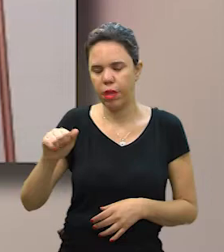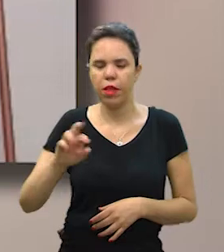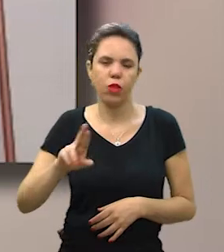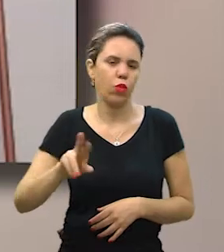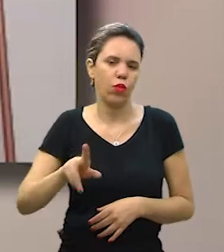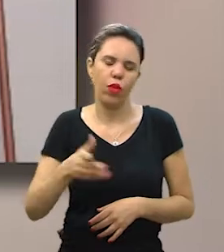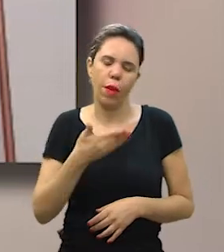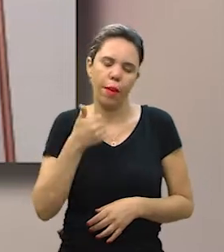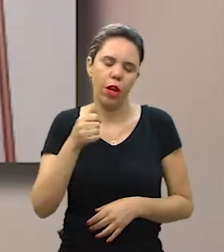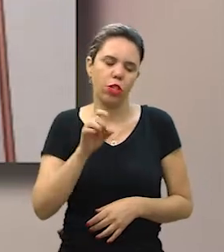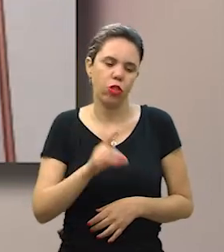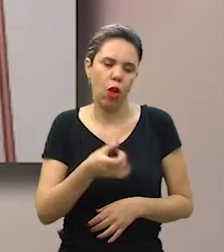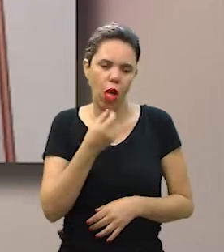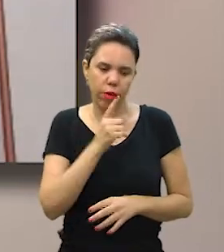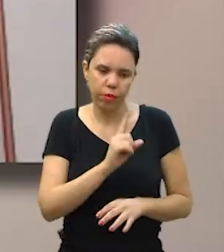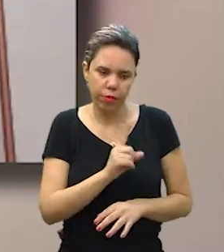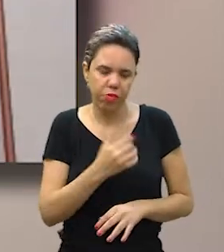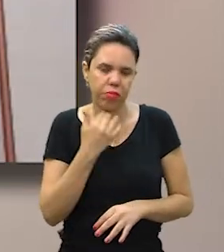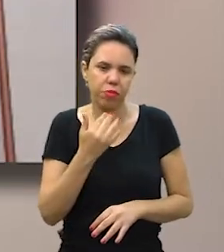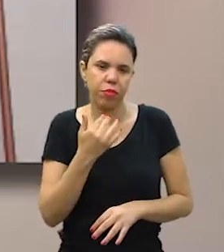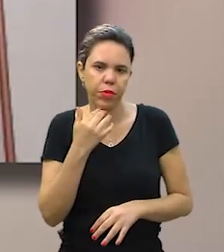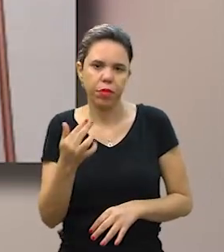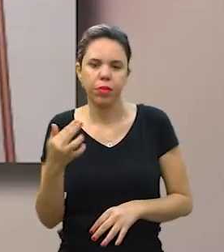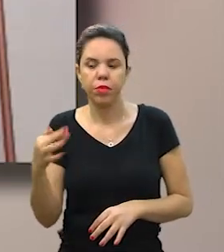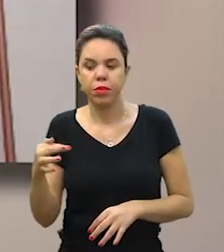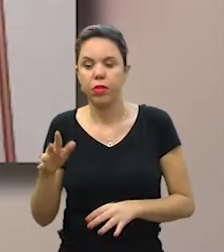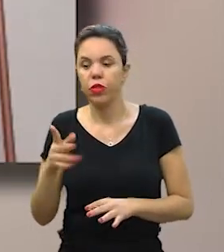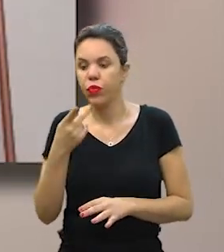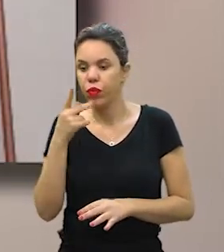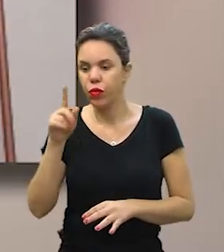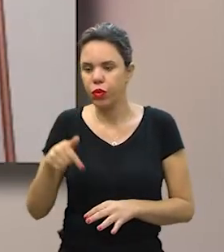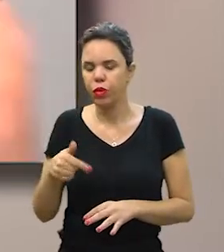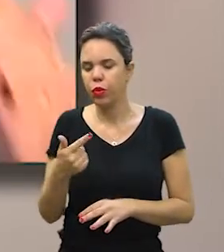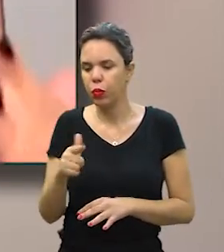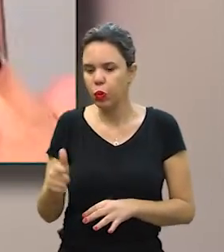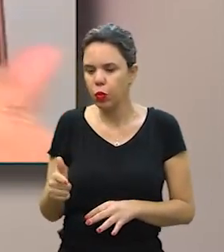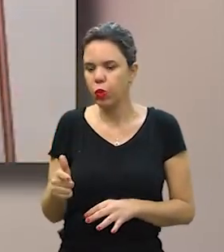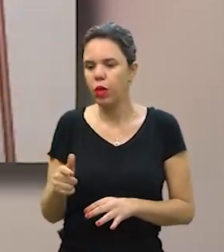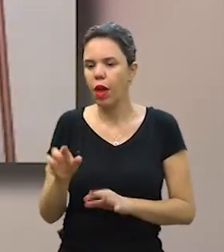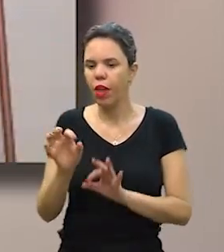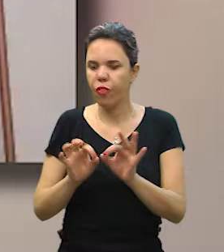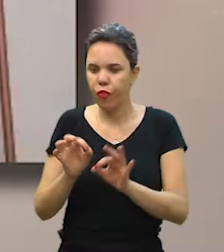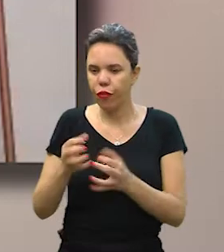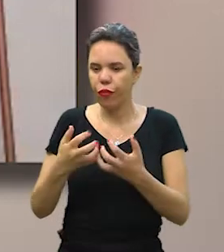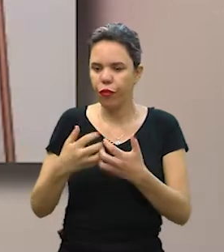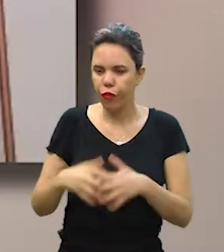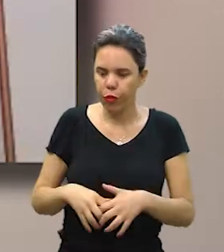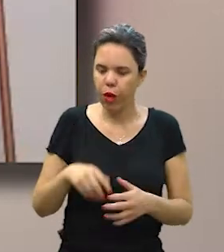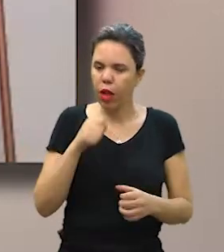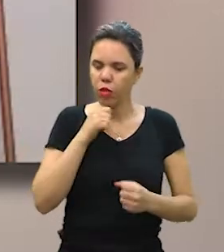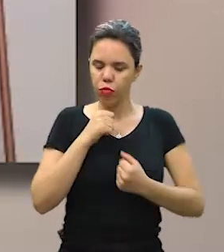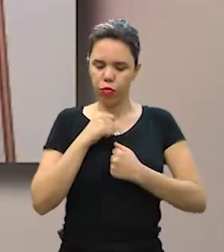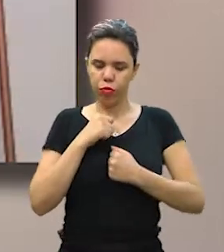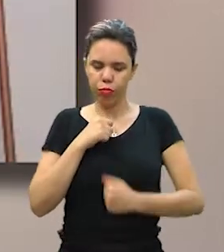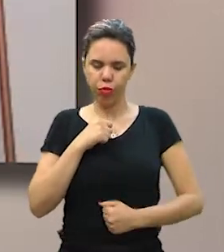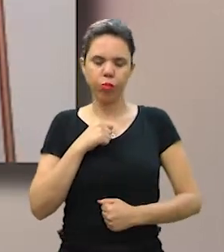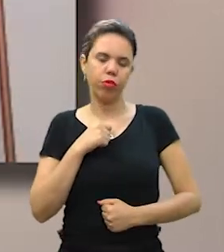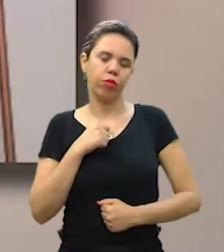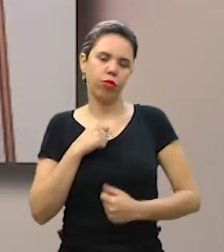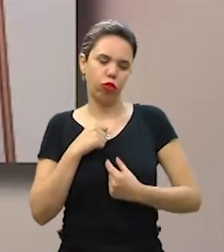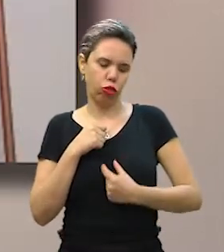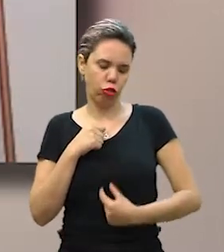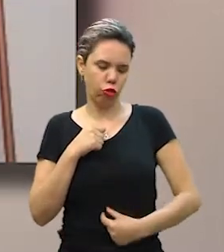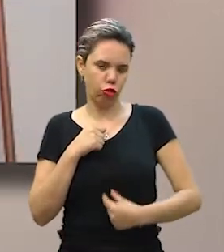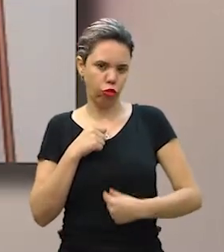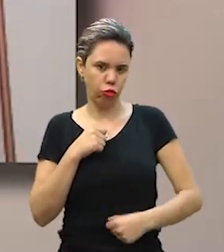melhorar só com a medicação. Então, a disquesia é exatamente o que eu disse, é a imaturidade desse intestino que vai melhorar